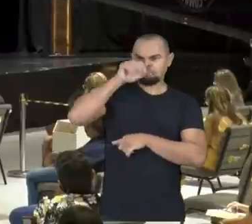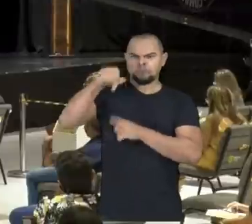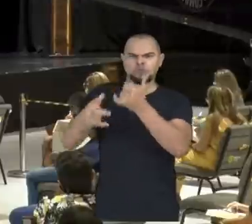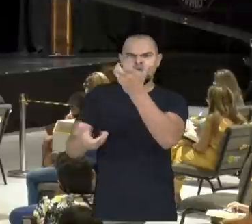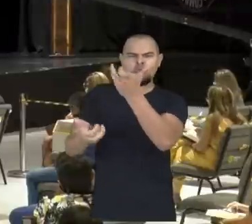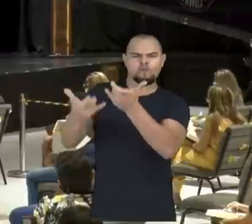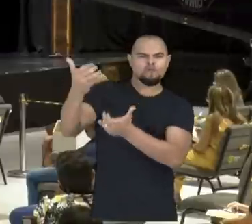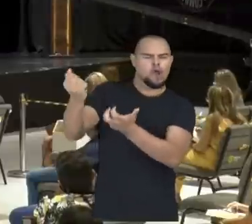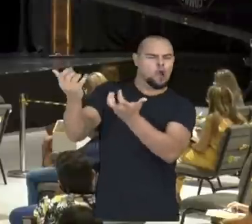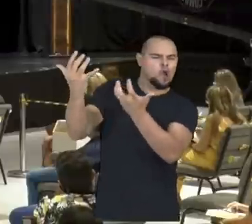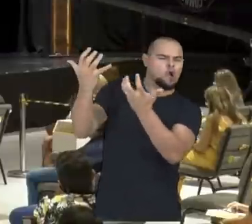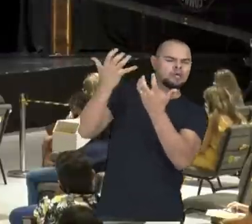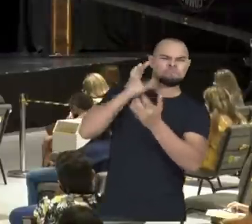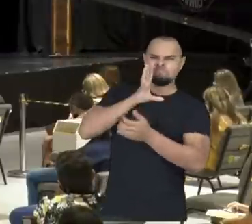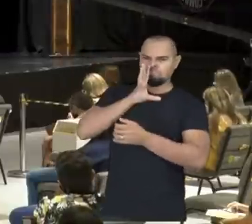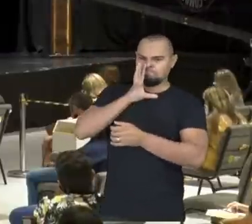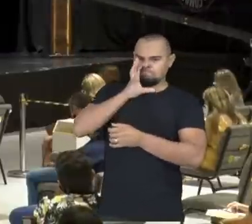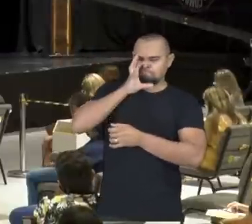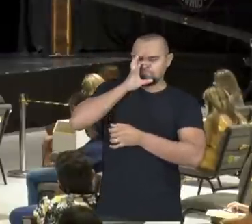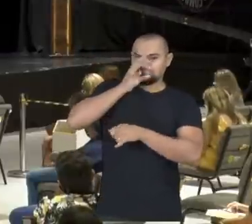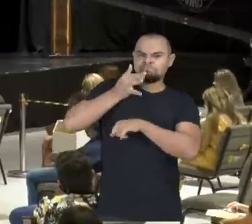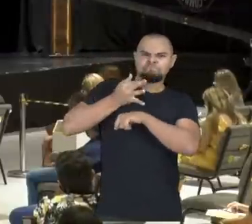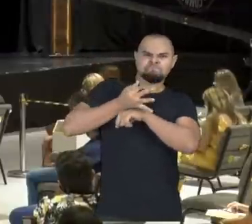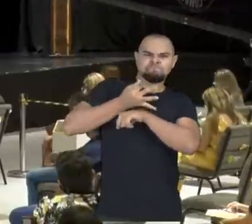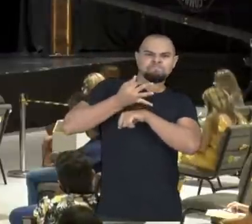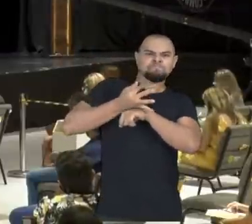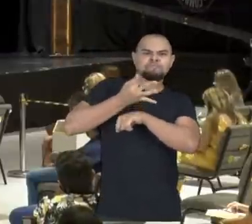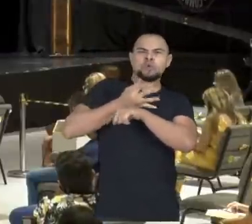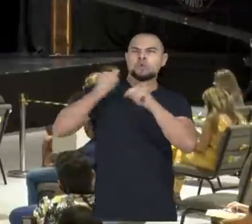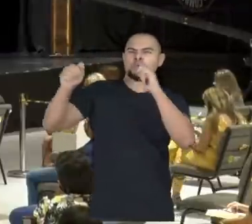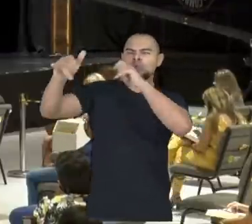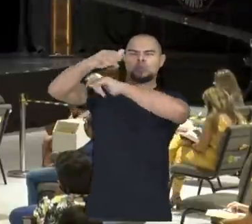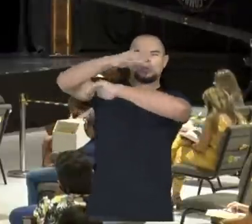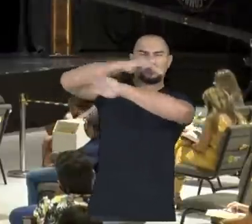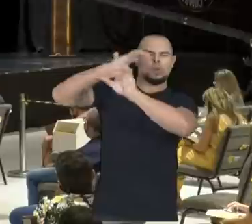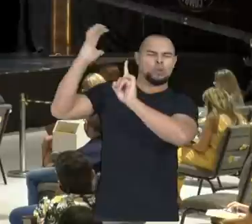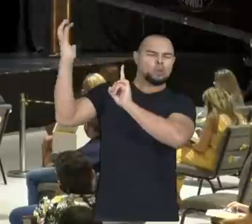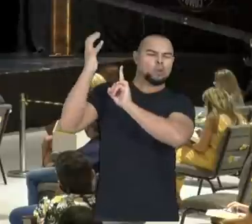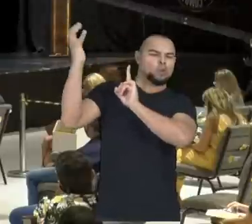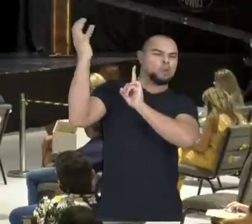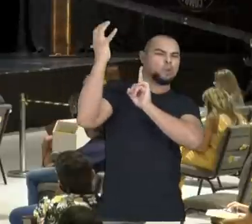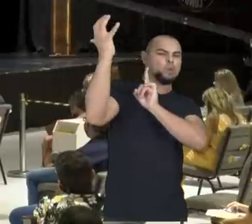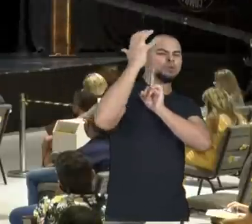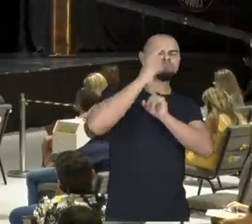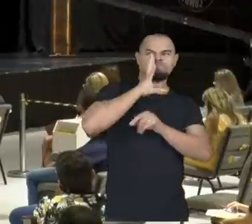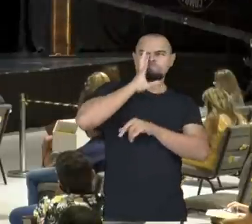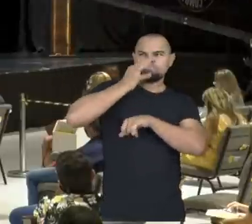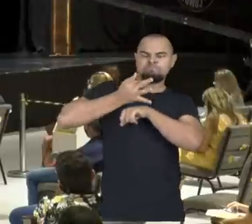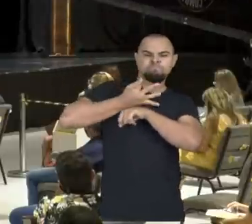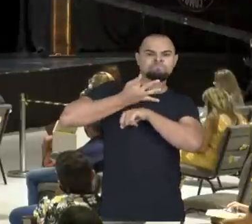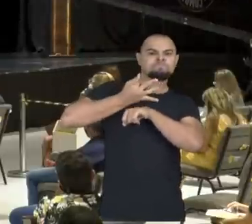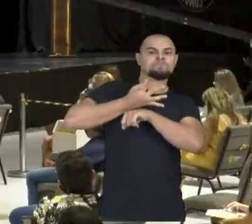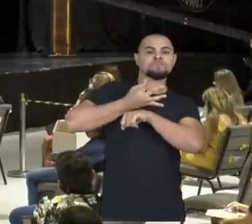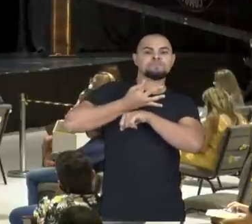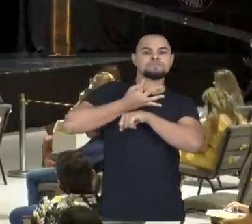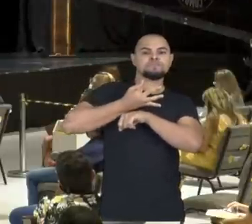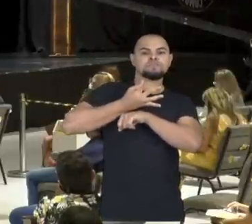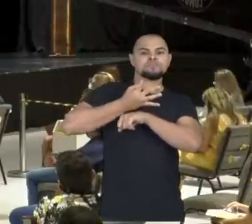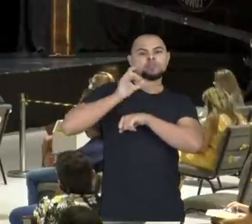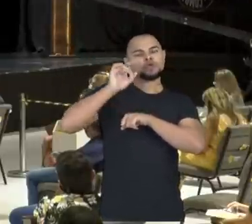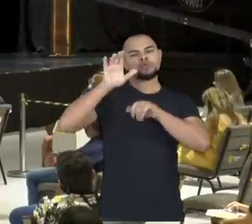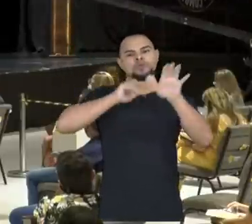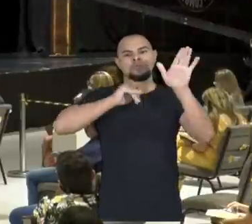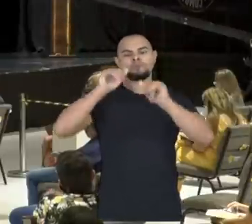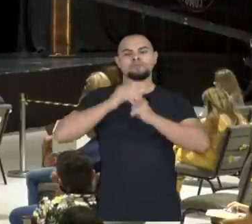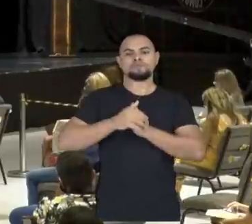Hades, resistir a estes espíritos malignos que nos cercam. E ele está dizendo, eles não